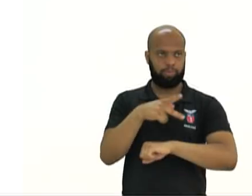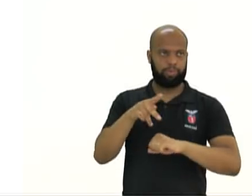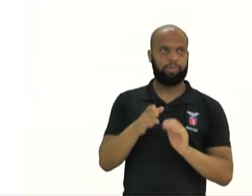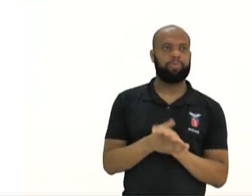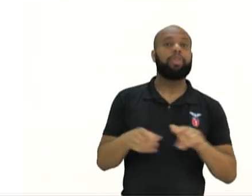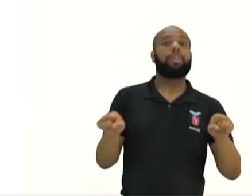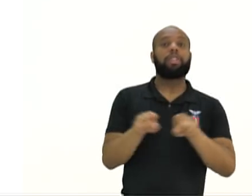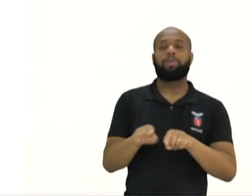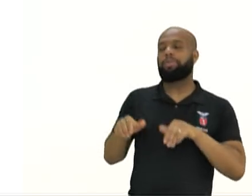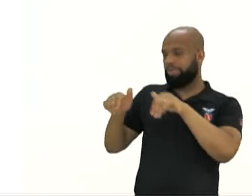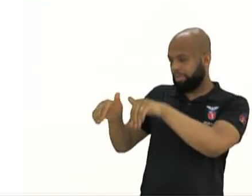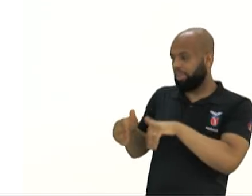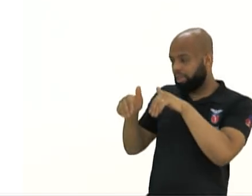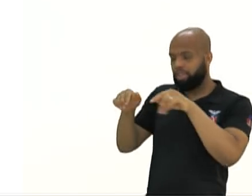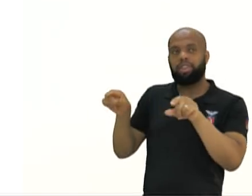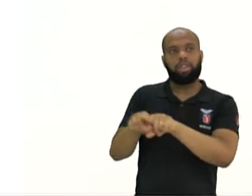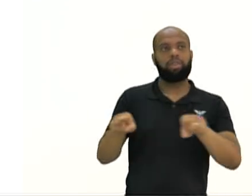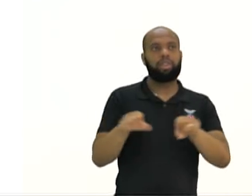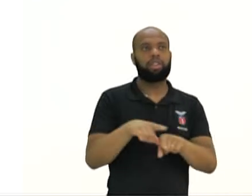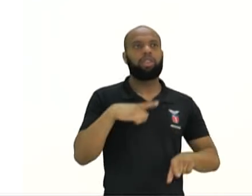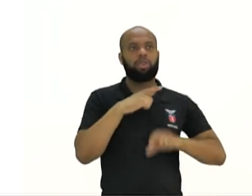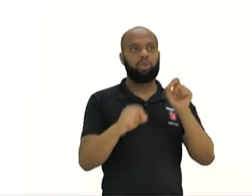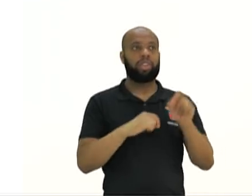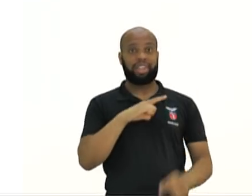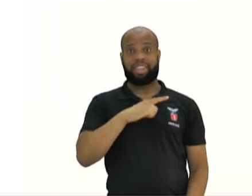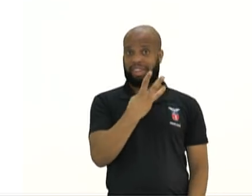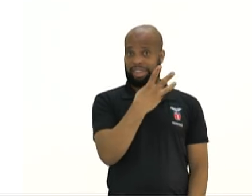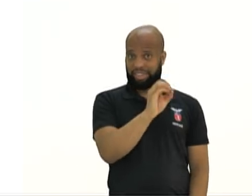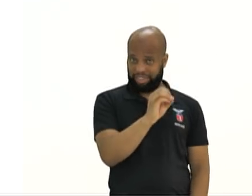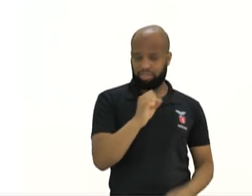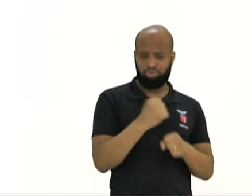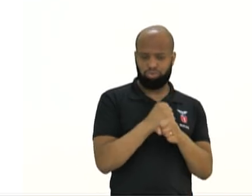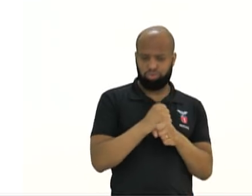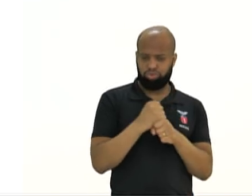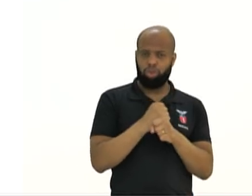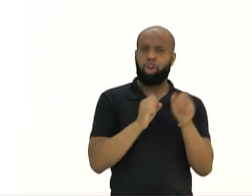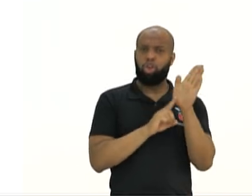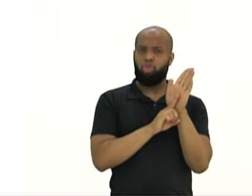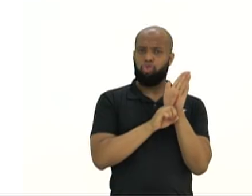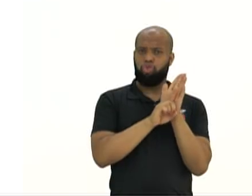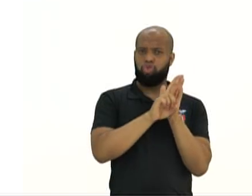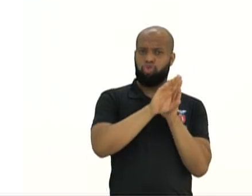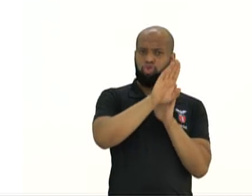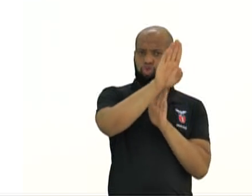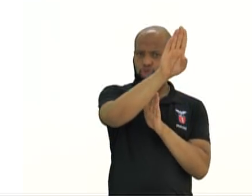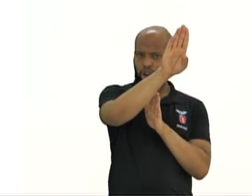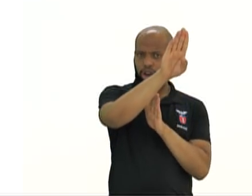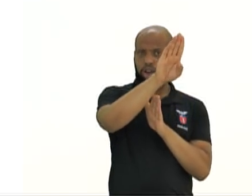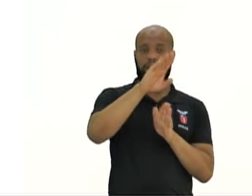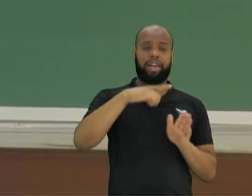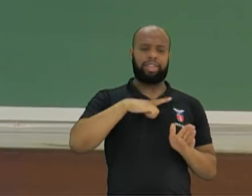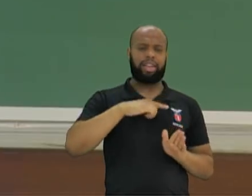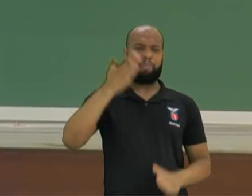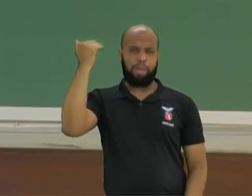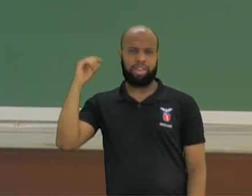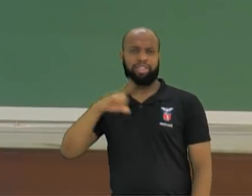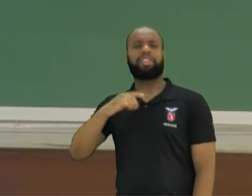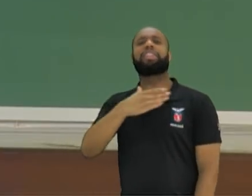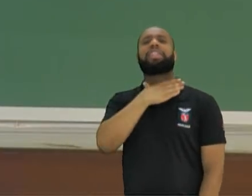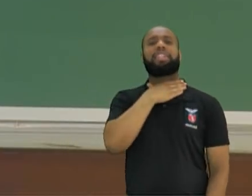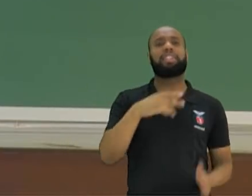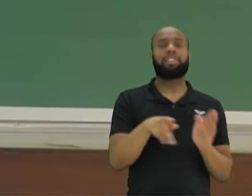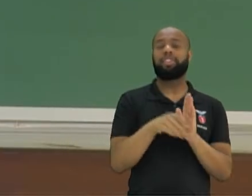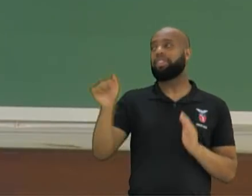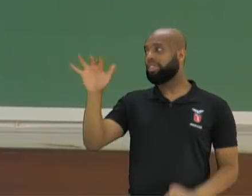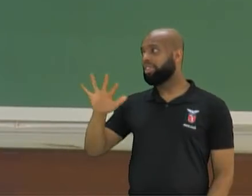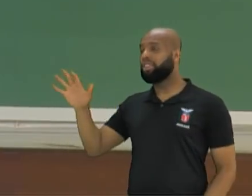também, encontrando uma recessão aí após 30 anos. A última recessão da Austrália foi na crise econômica da